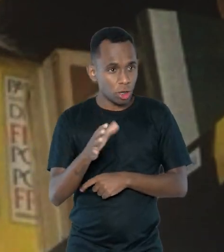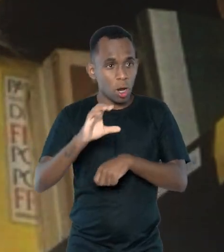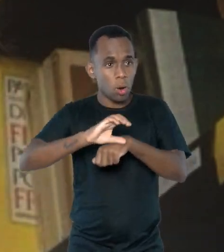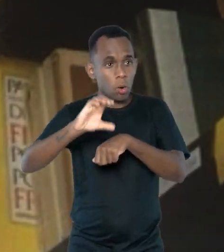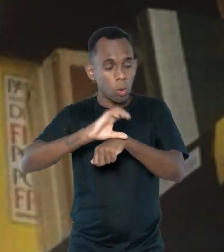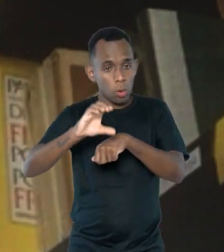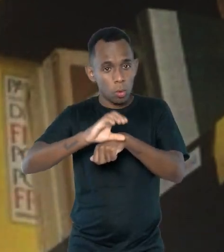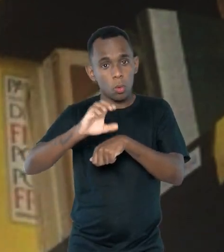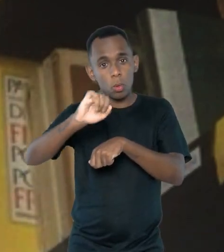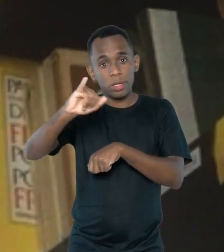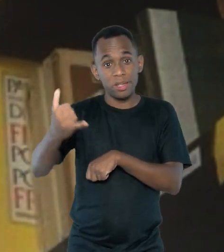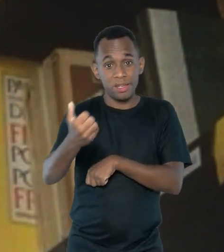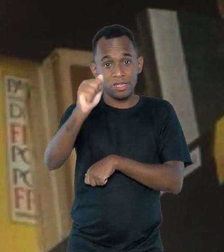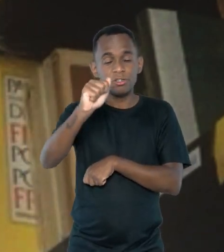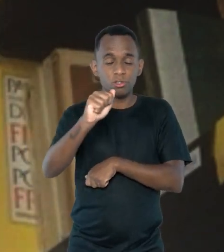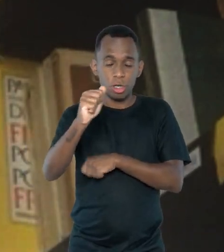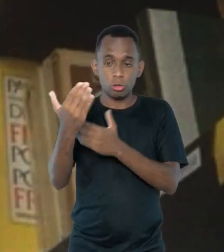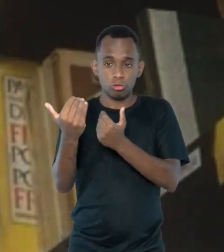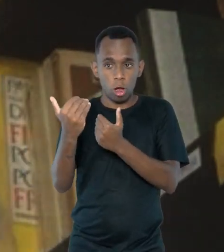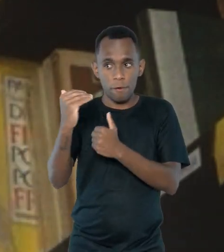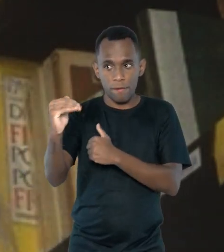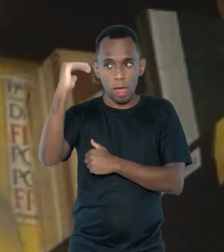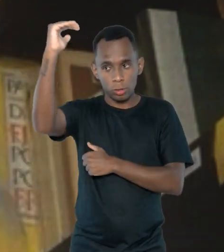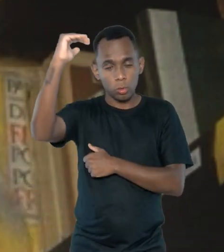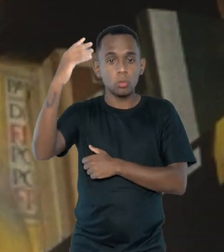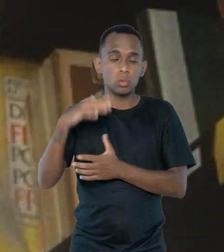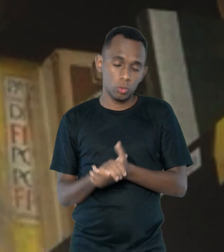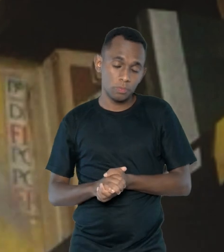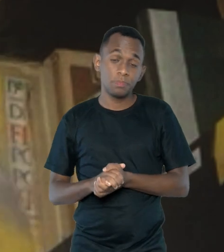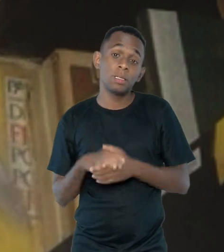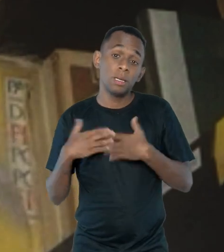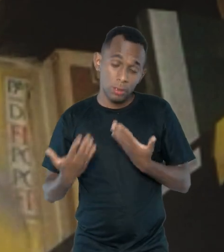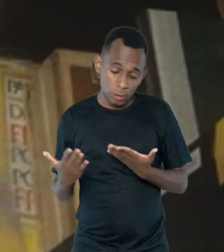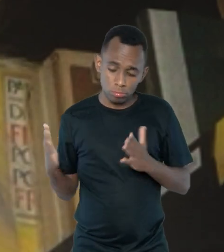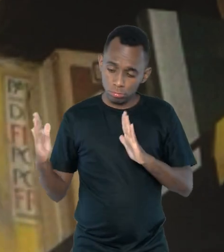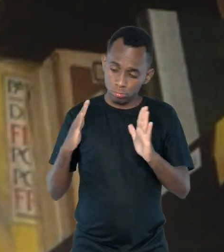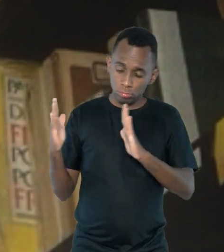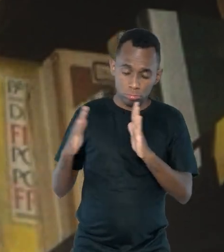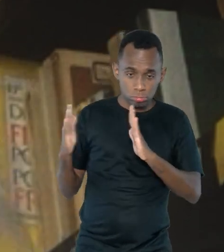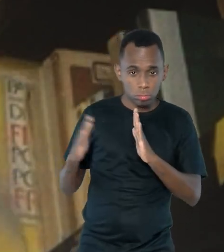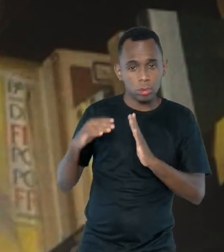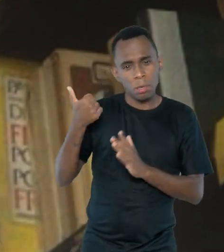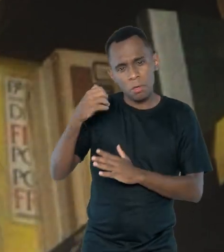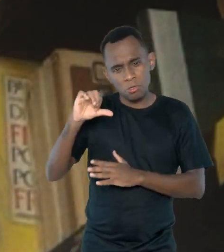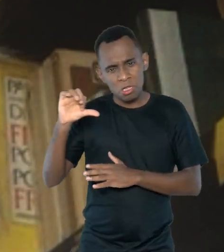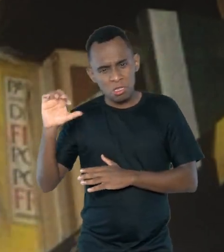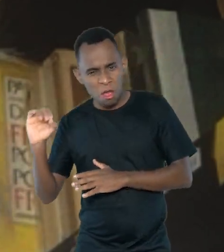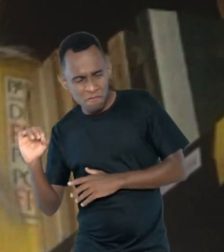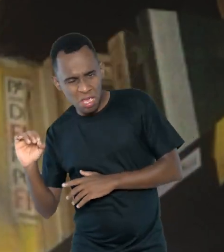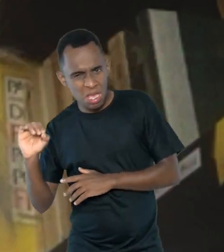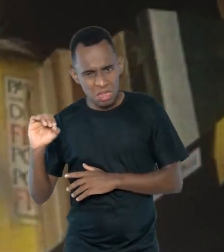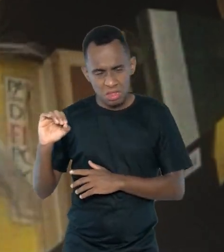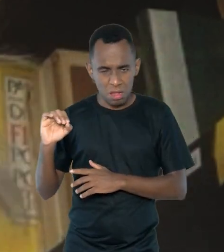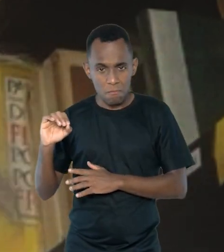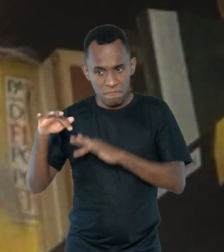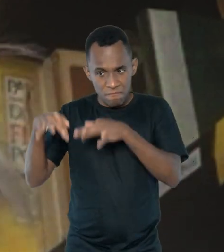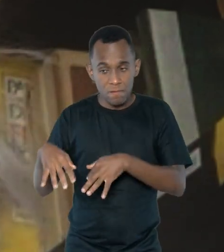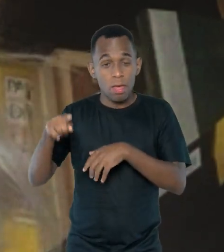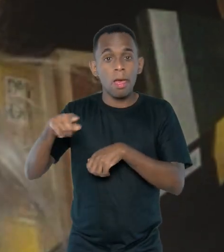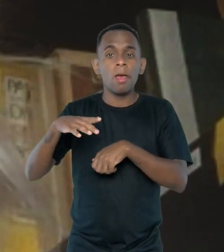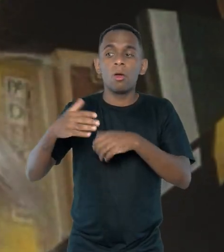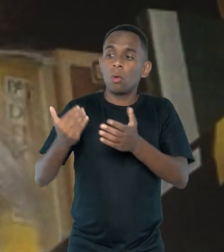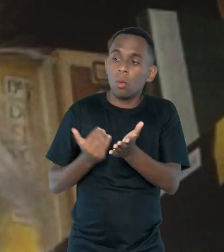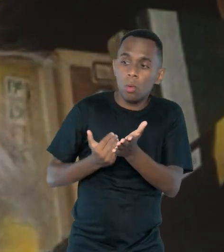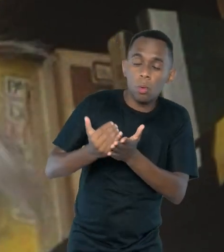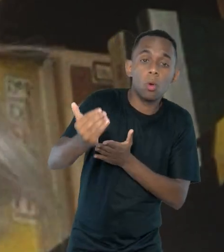curso de EJA aqui na Carangola. Quer dizer, esse momento do livro didático é a década de 90, final de 90. Então, foi o